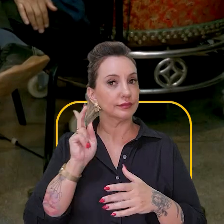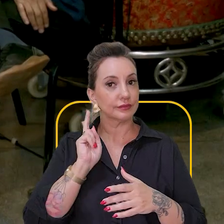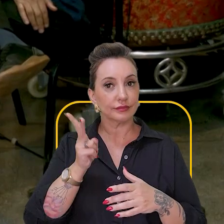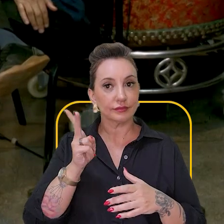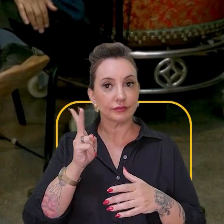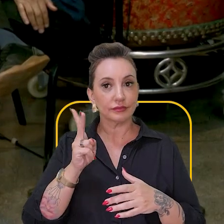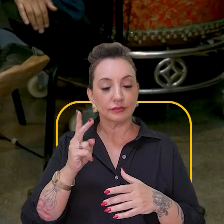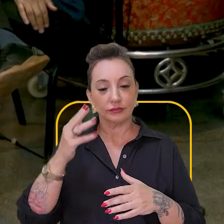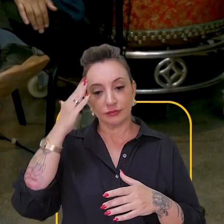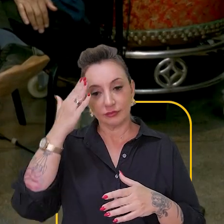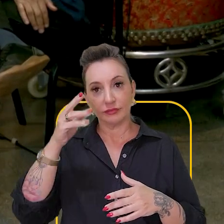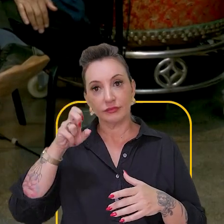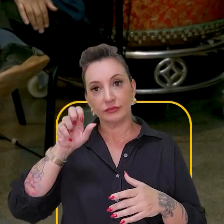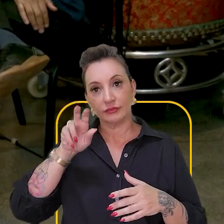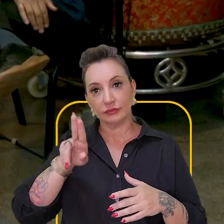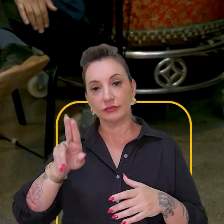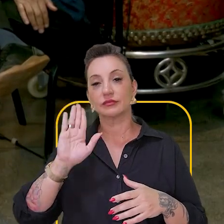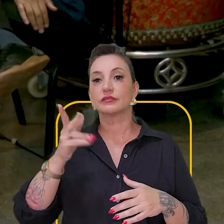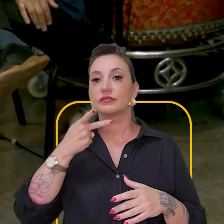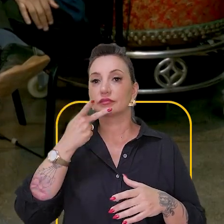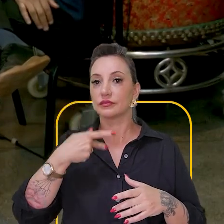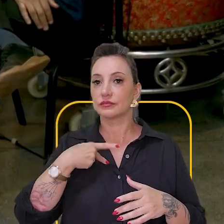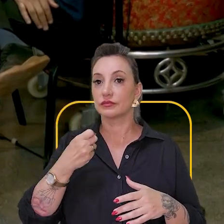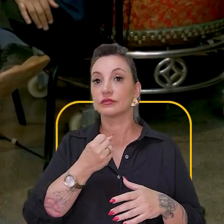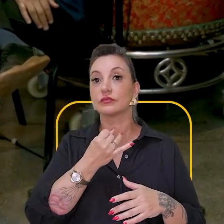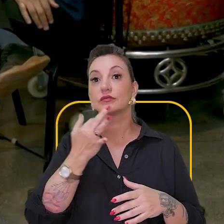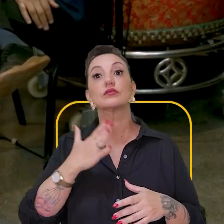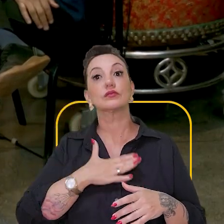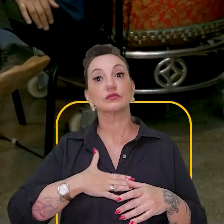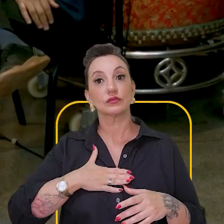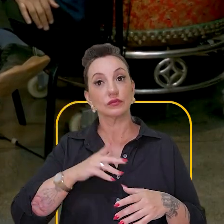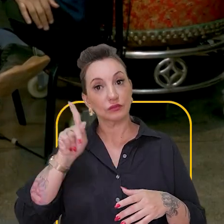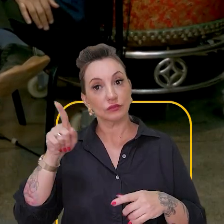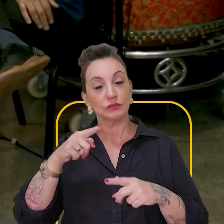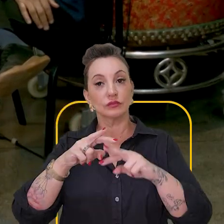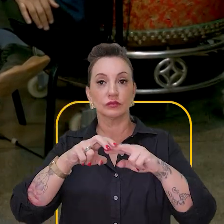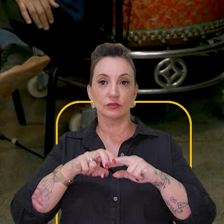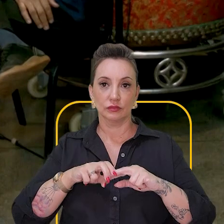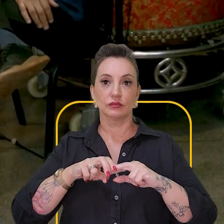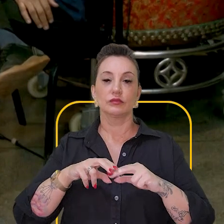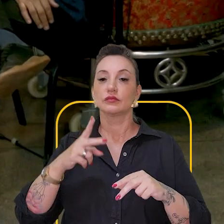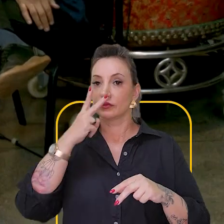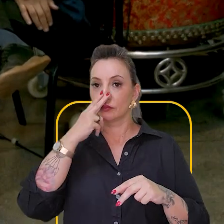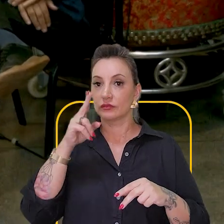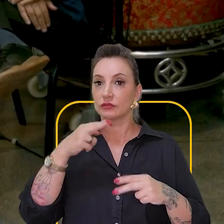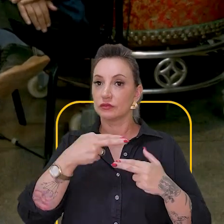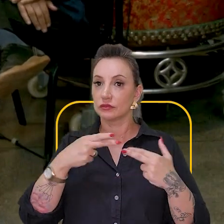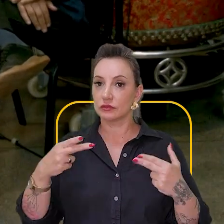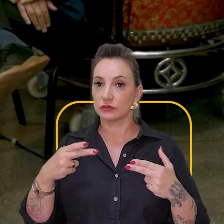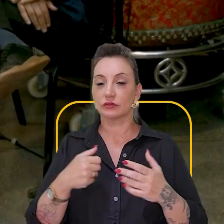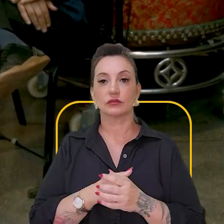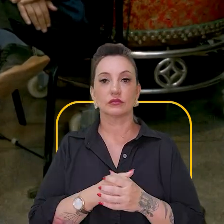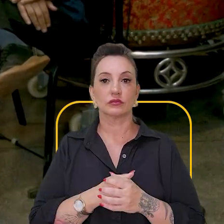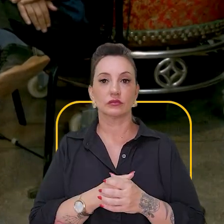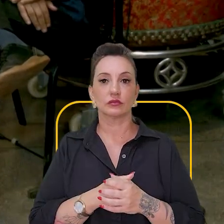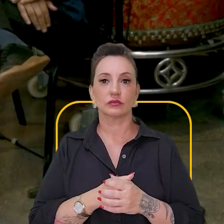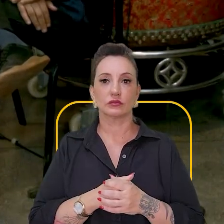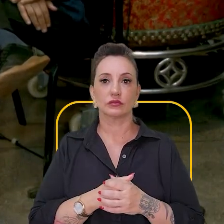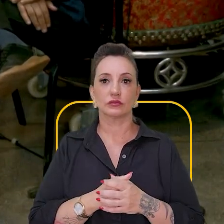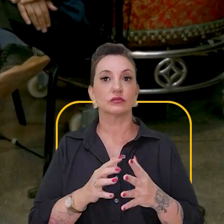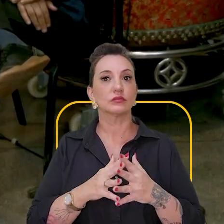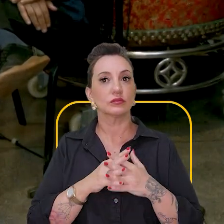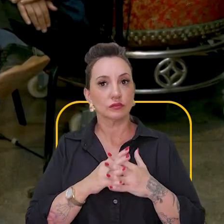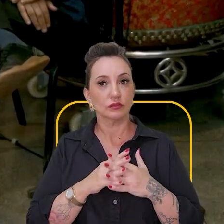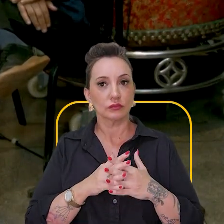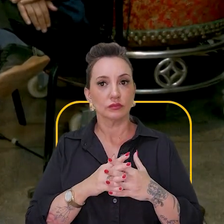ele sempre foi muito grato ao Nereu já vi ele falar isso várias vezes eu gosto muito dele por causa disso eu acho que uma coisa muito